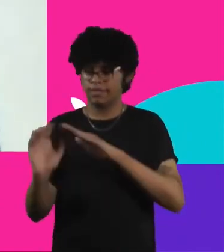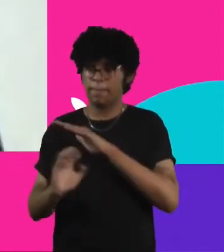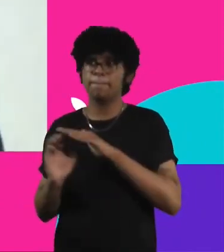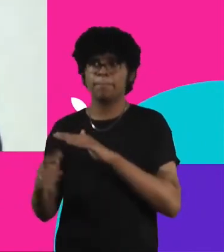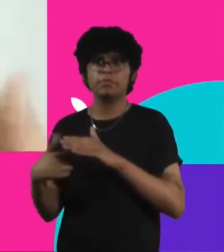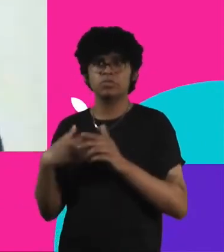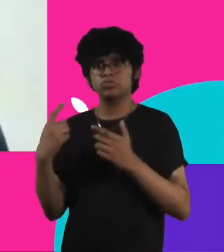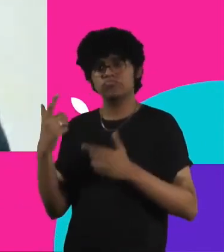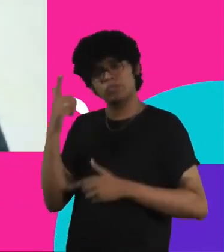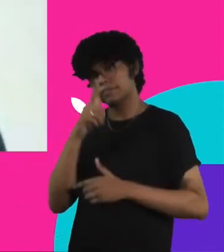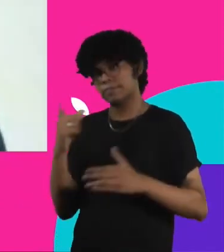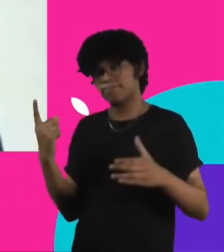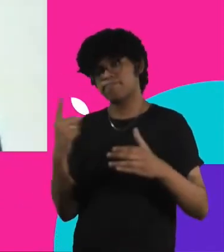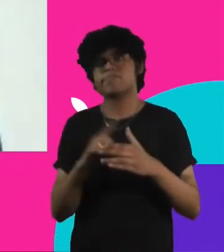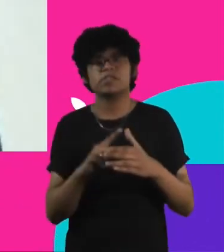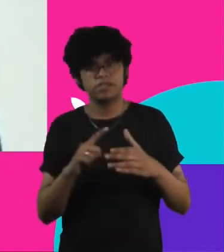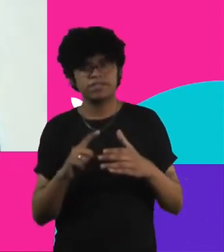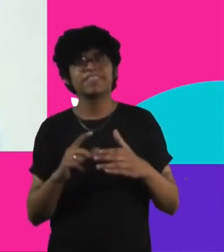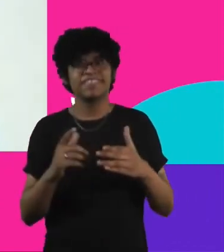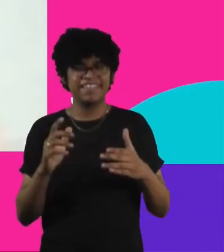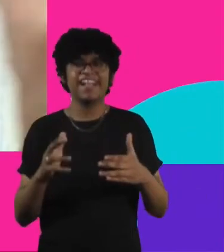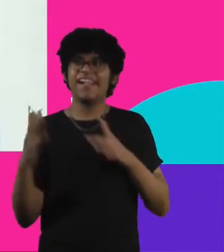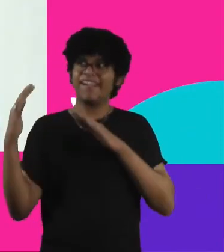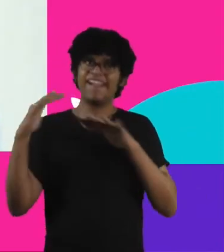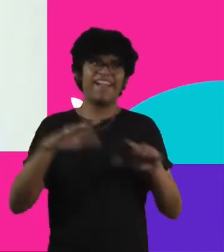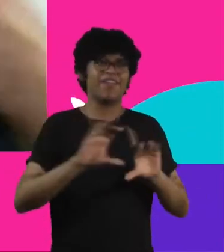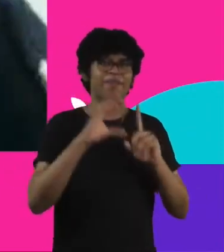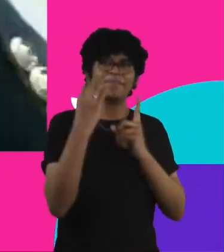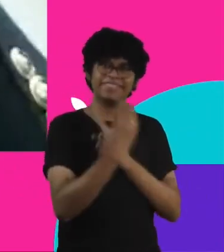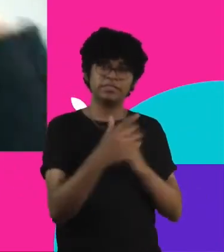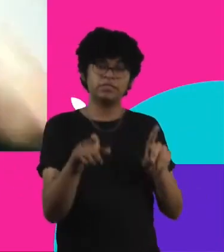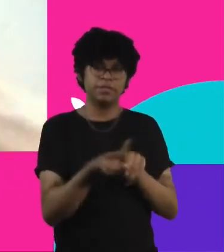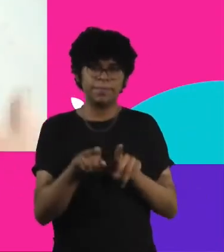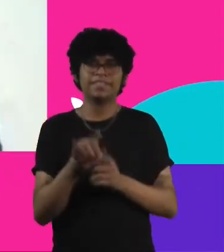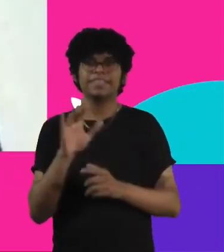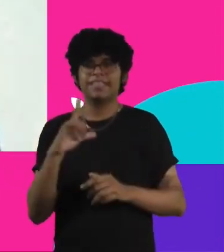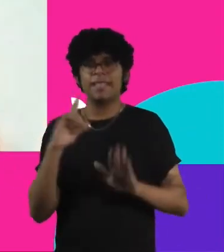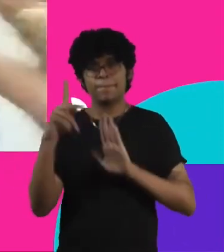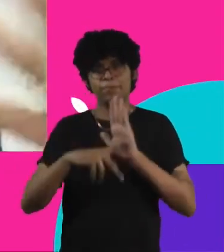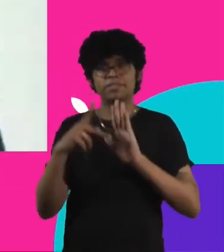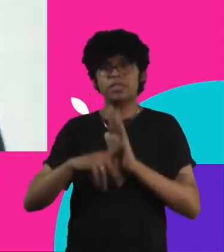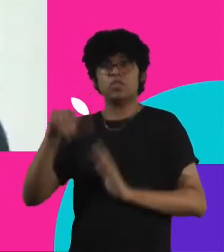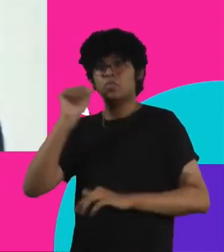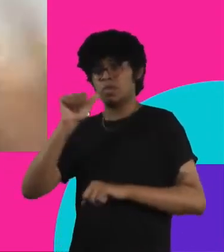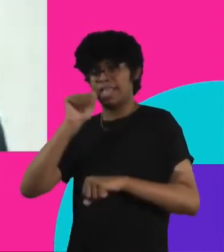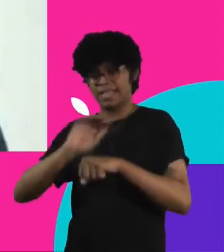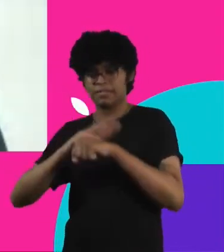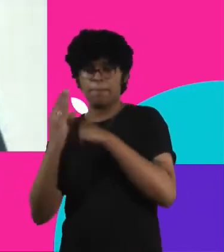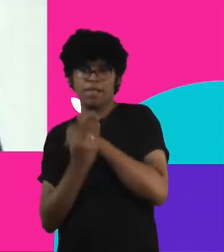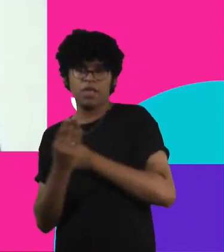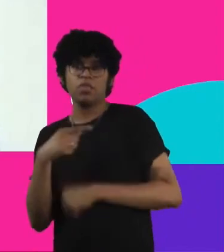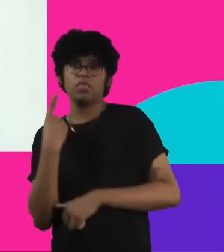de prover isso nas comunidades onde atua, nos diversos níveis. Fernanda mencionou o nosso projeto Mulheres do Nosso Bairro, que é um